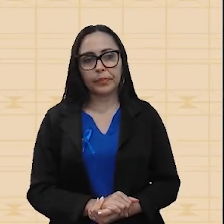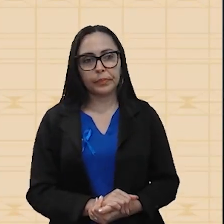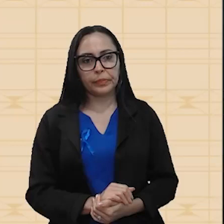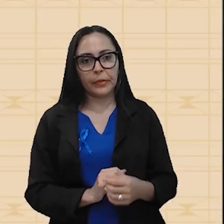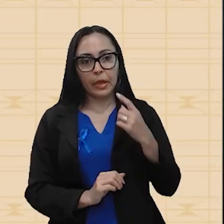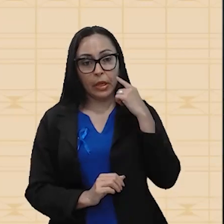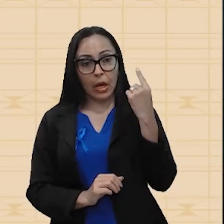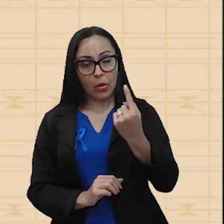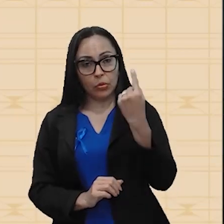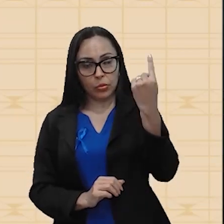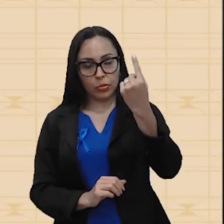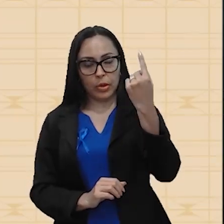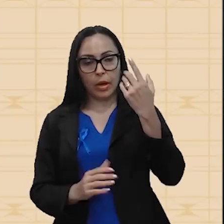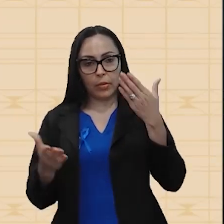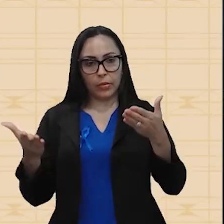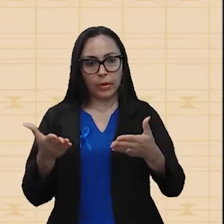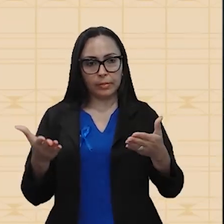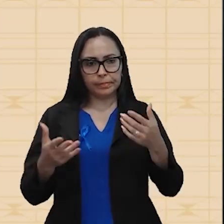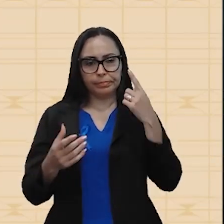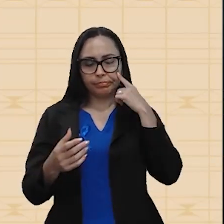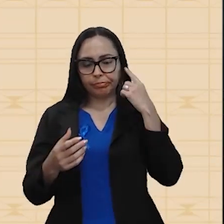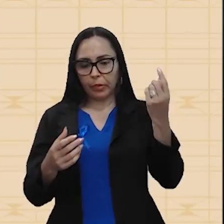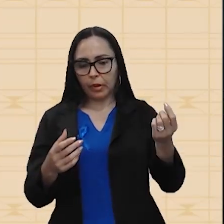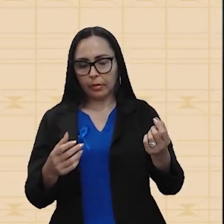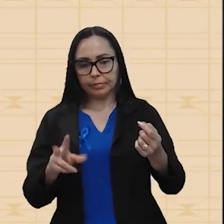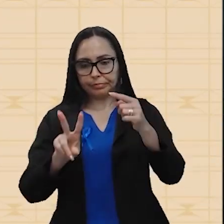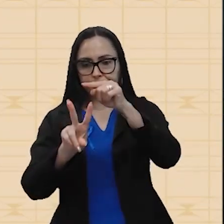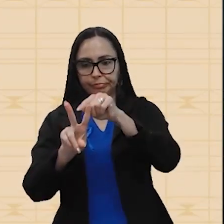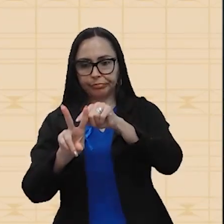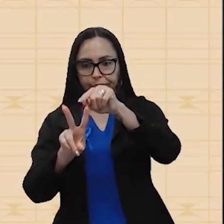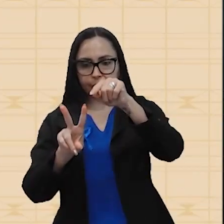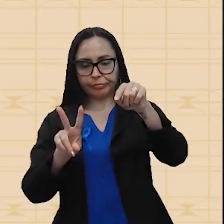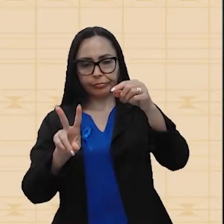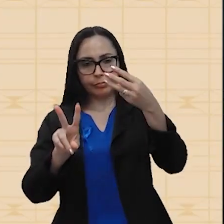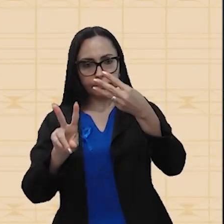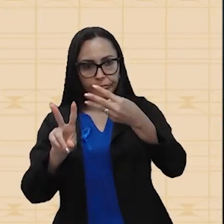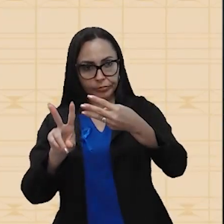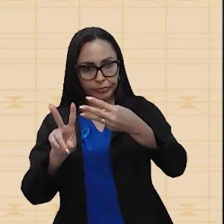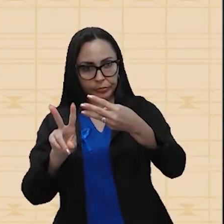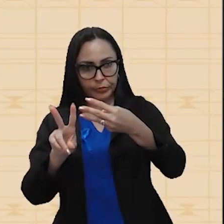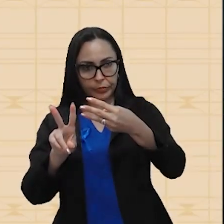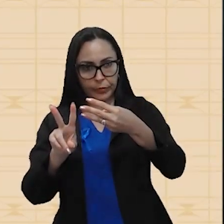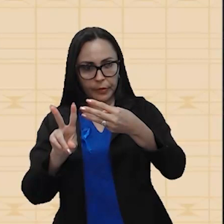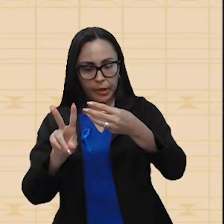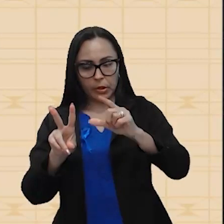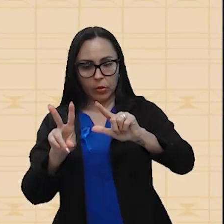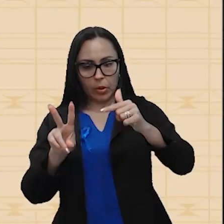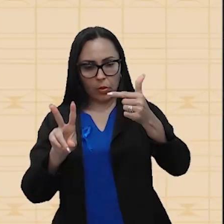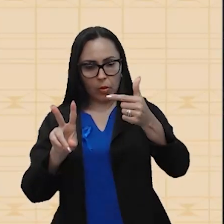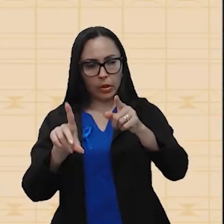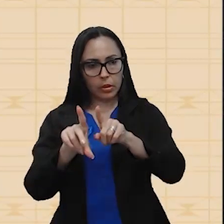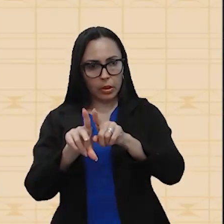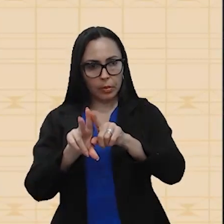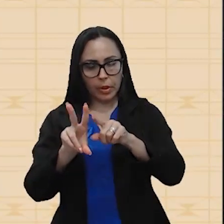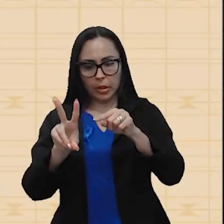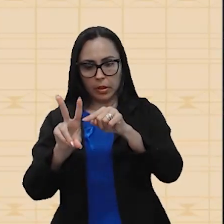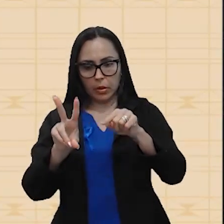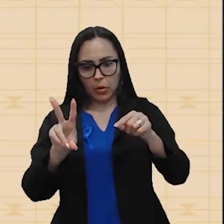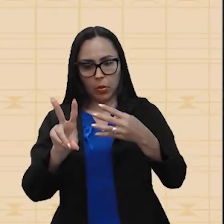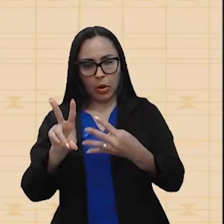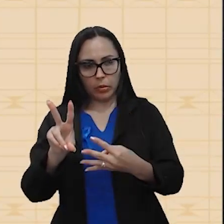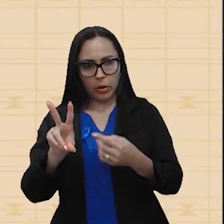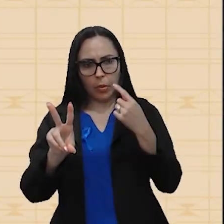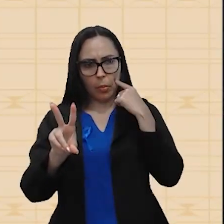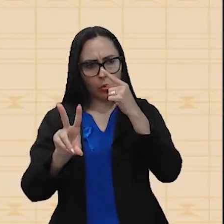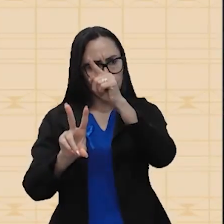Observe, o 3 está dentro da raiz, o L ao quadrado também. E o 4 também. Eu posso simplificar essa ideia